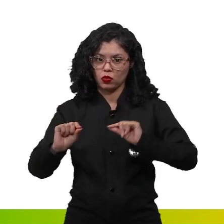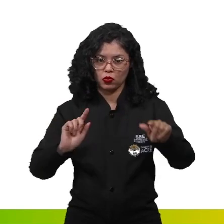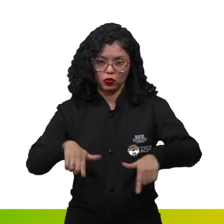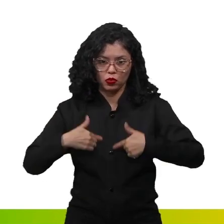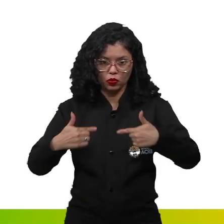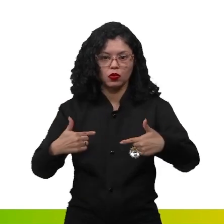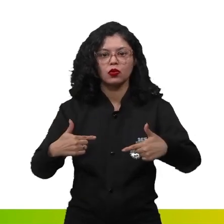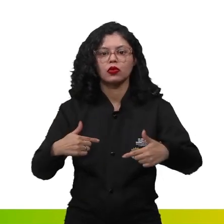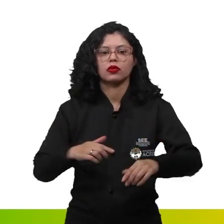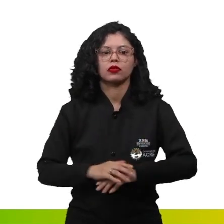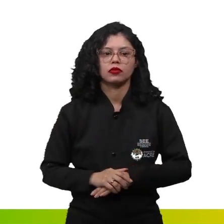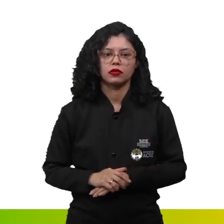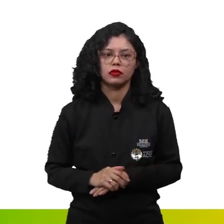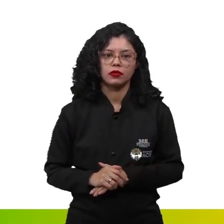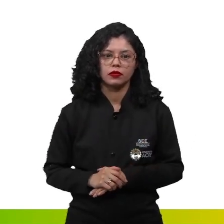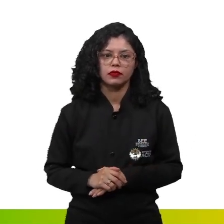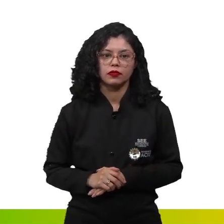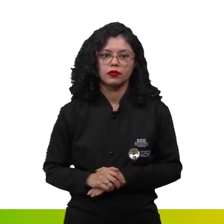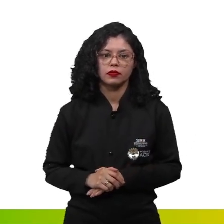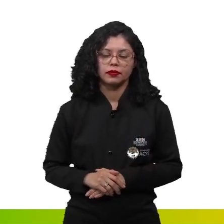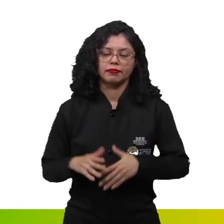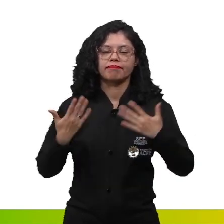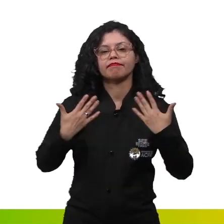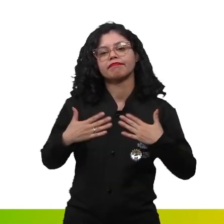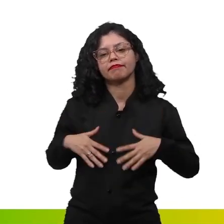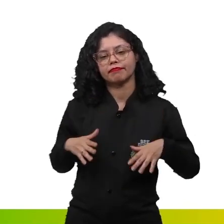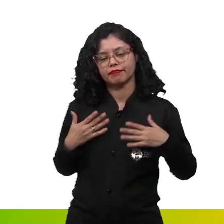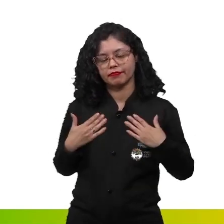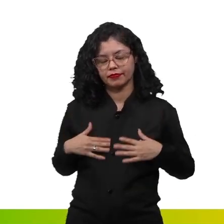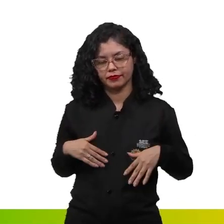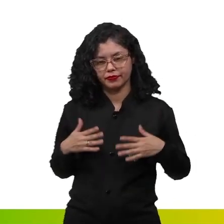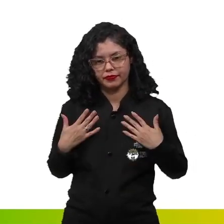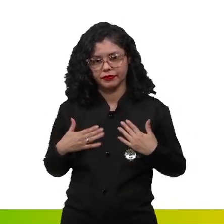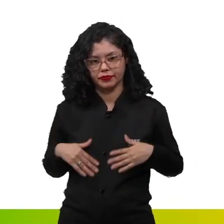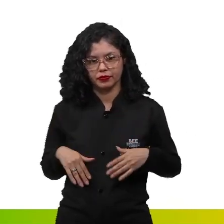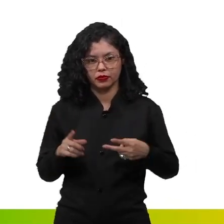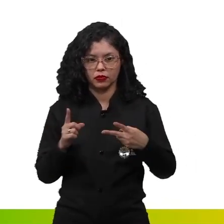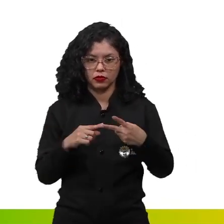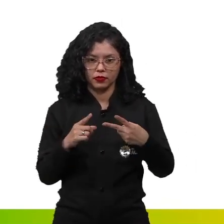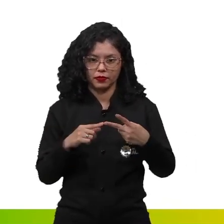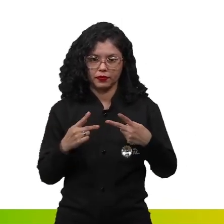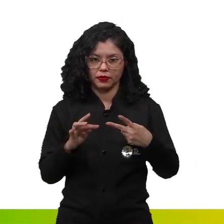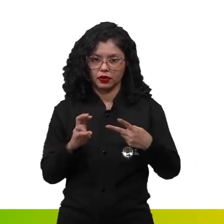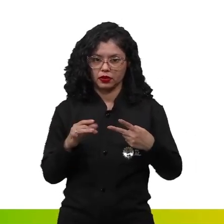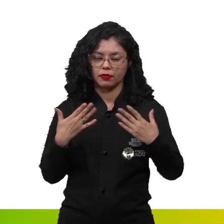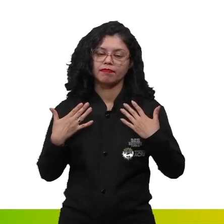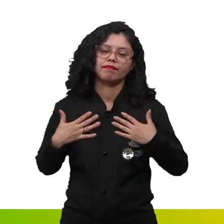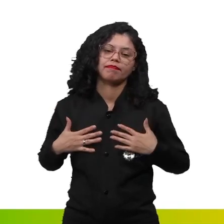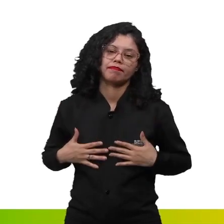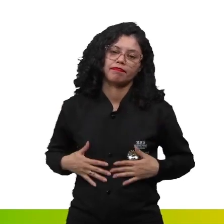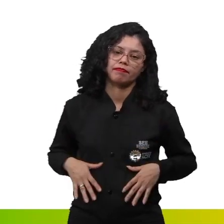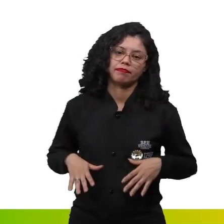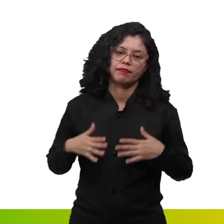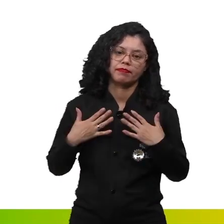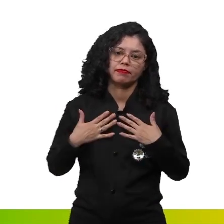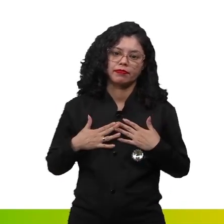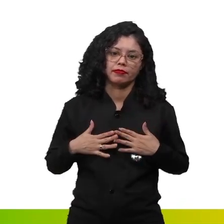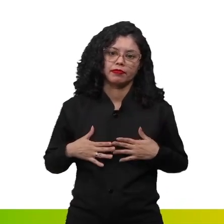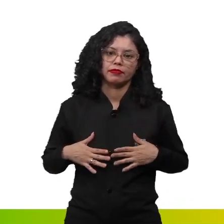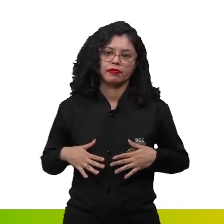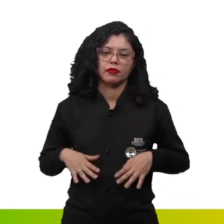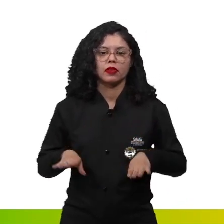quando a pessoa está em luta ou fuga, tá? Está ali em estado de alerta. Parasimpático é o relaxamento